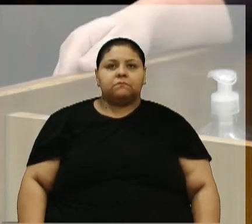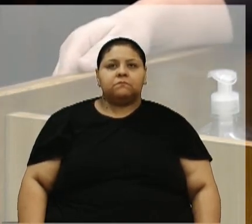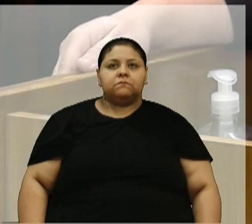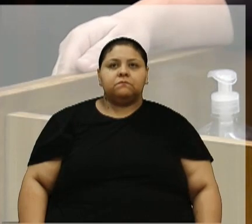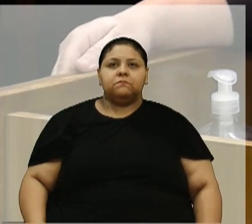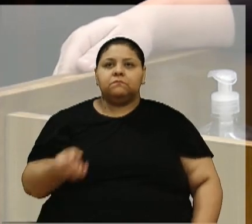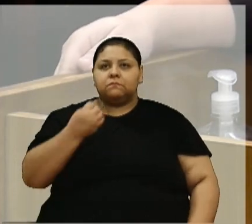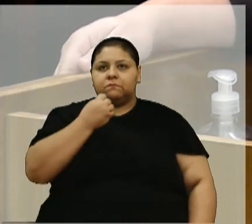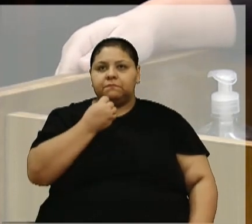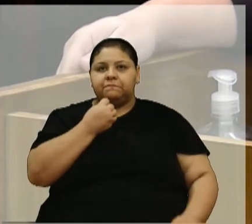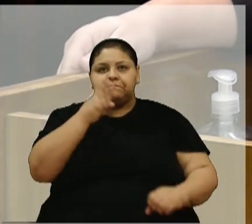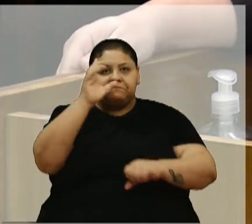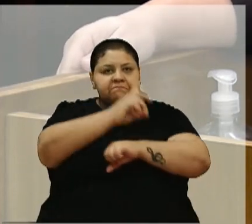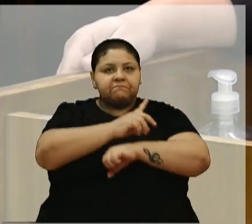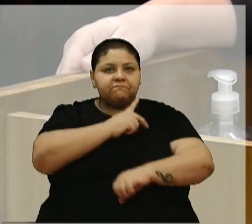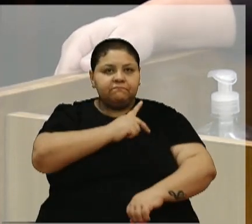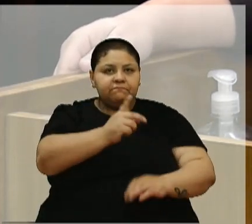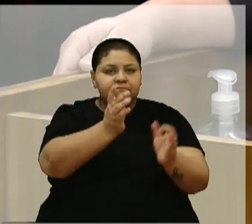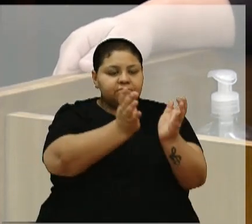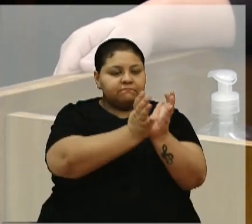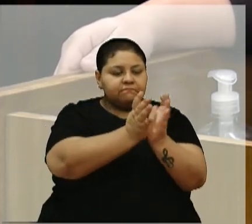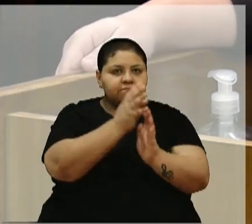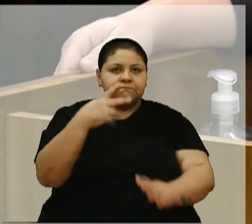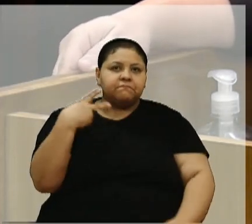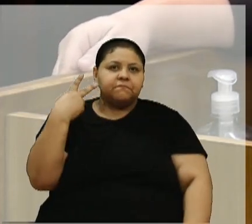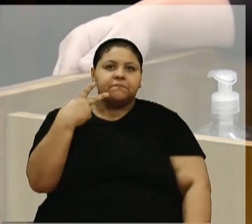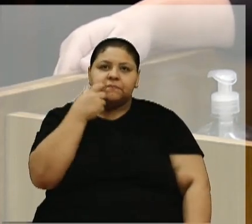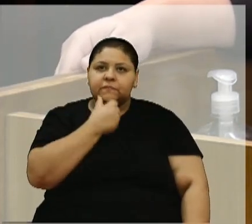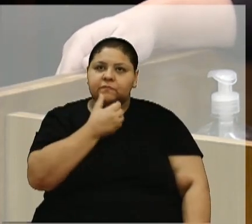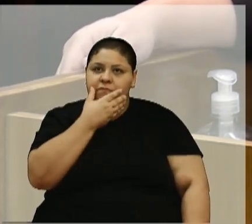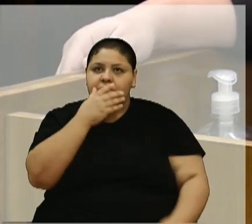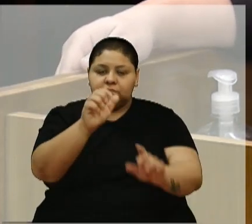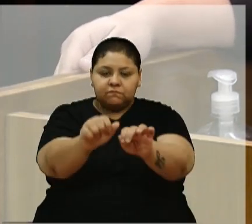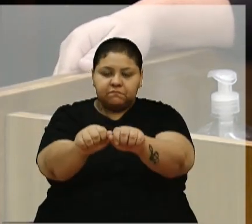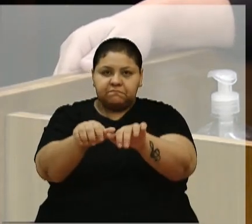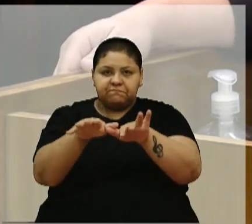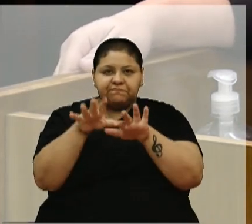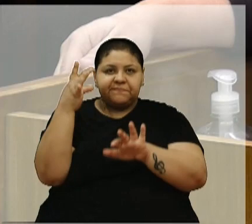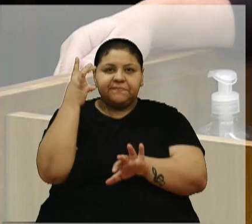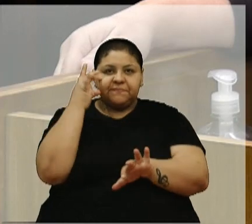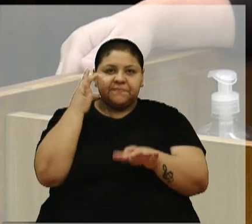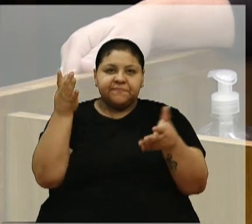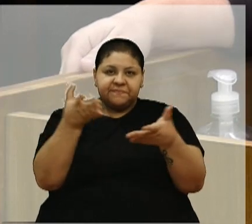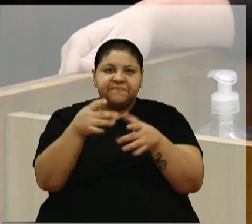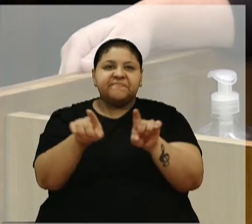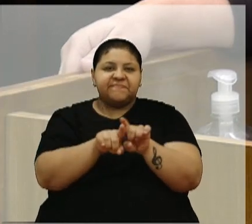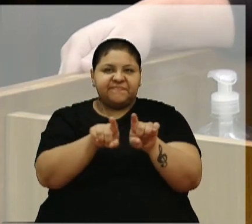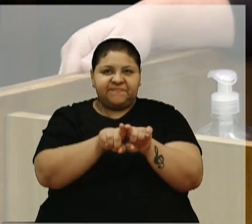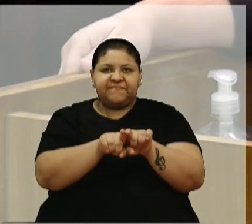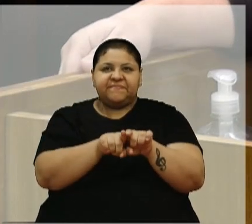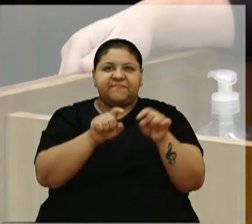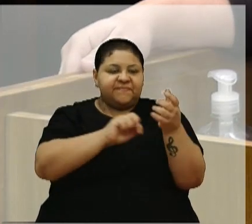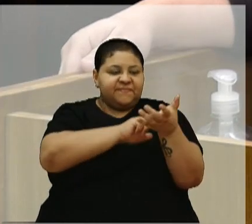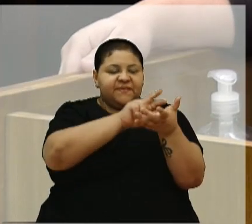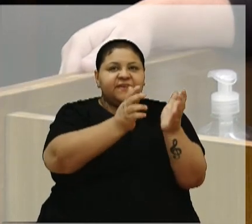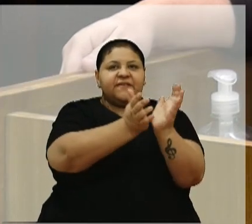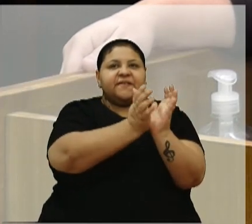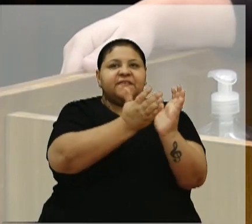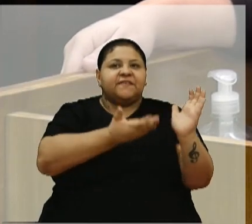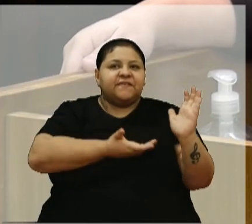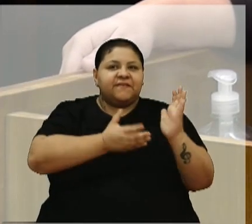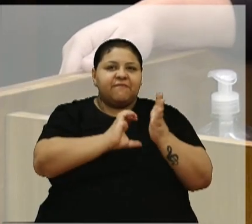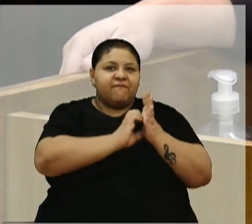Bom dia, senhora presidente, senhoras e senhores vereadores, público que está presente aqui conosco, vários colegas, amigos de